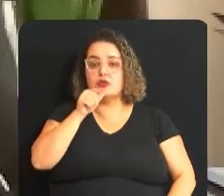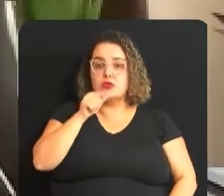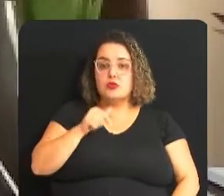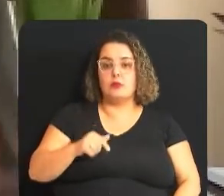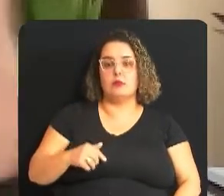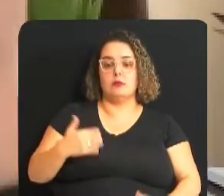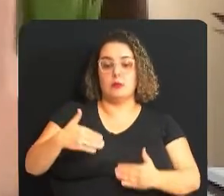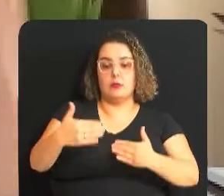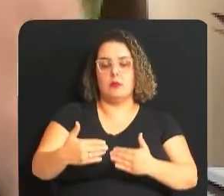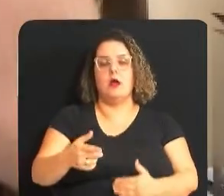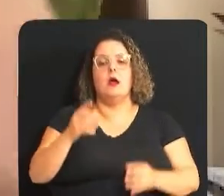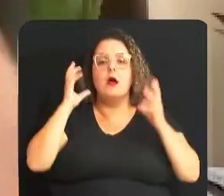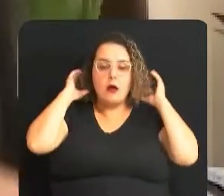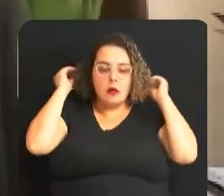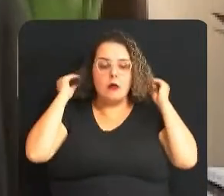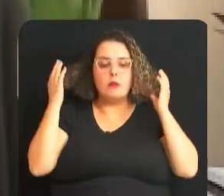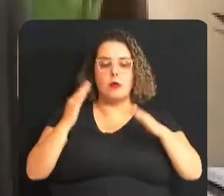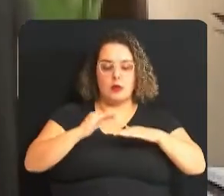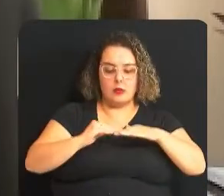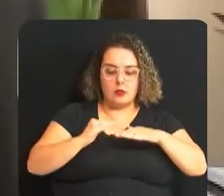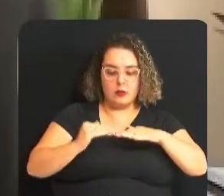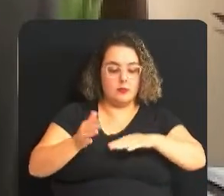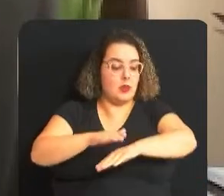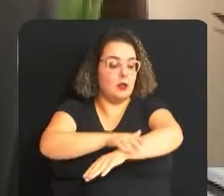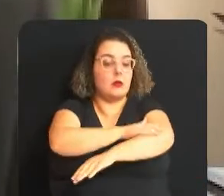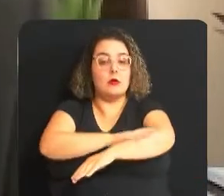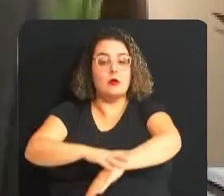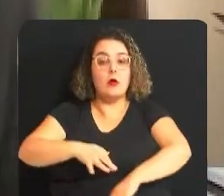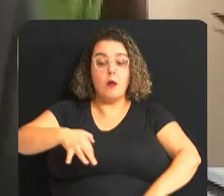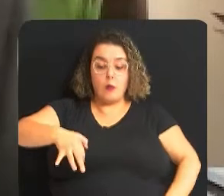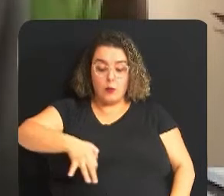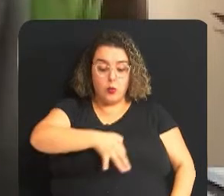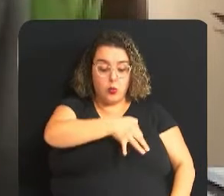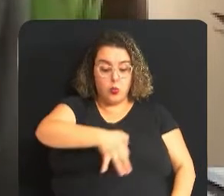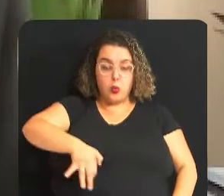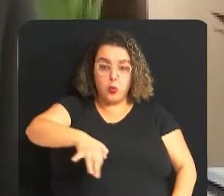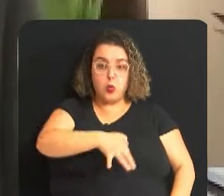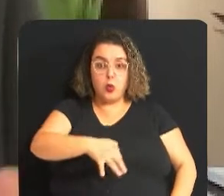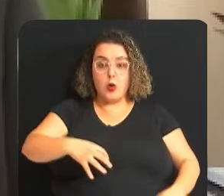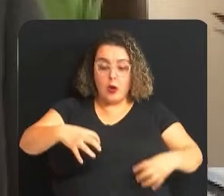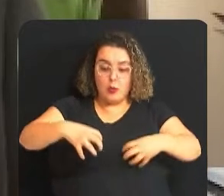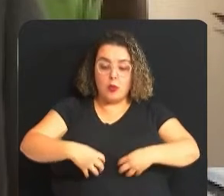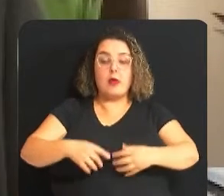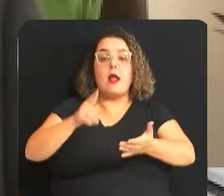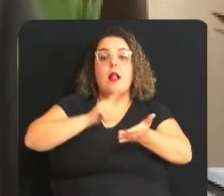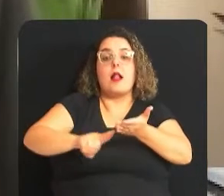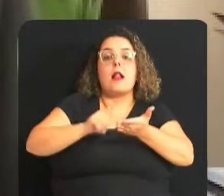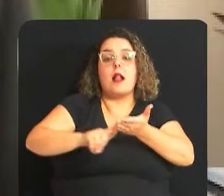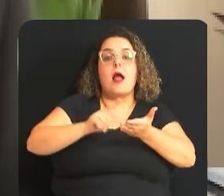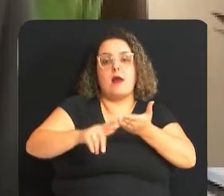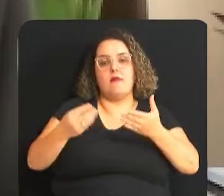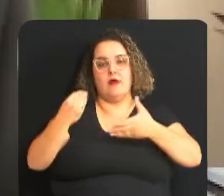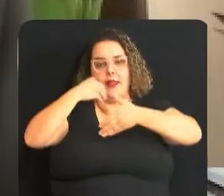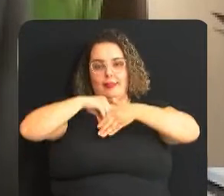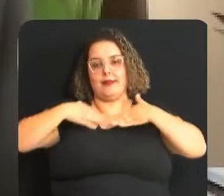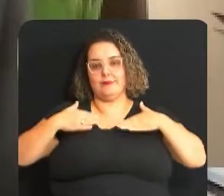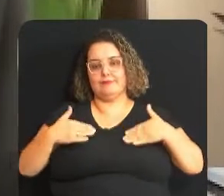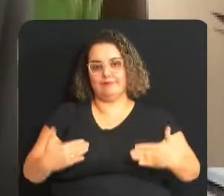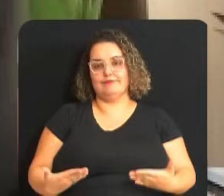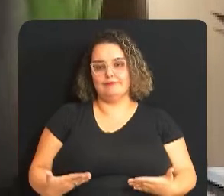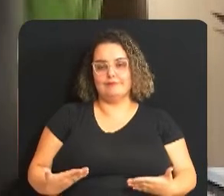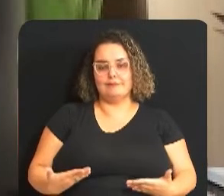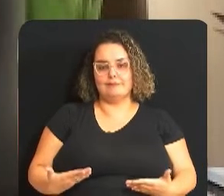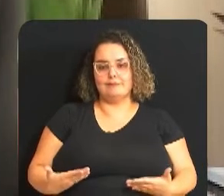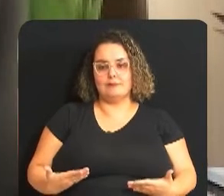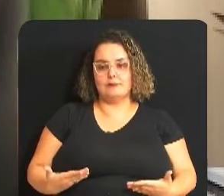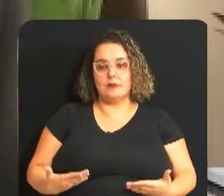para a pele, cabelo, unha e para o intestino, e para o rim poder lavar o corpo. O rim, quando elimina o lixo do corpo,